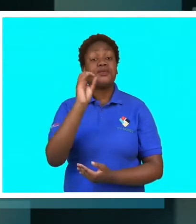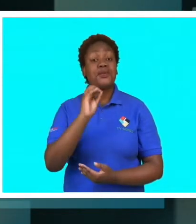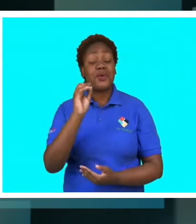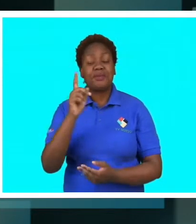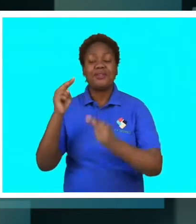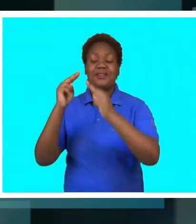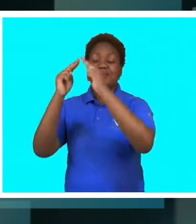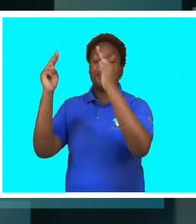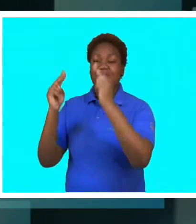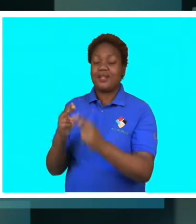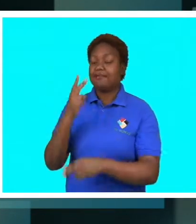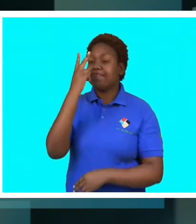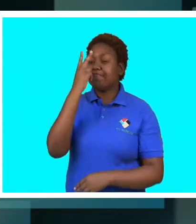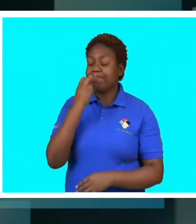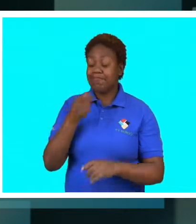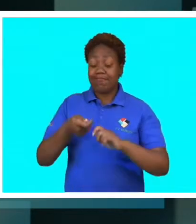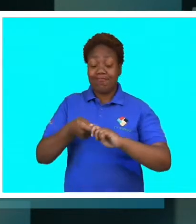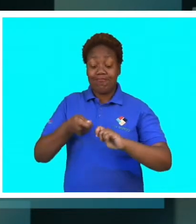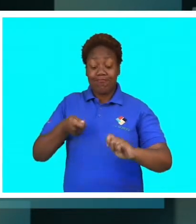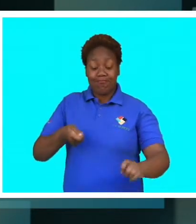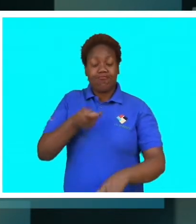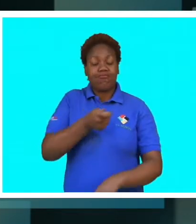Cegos, em 1970.